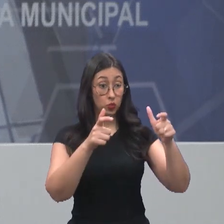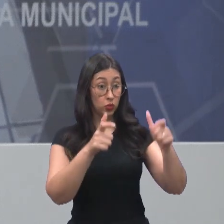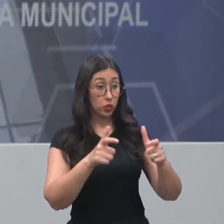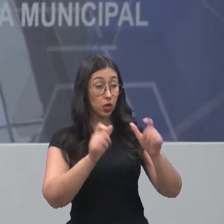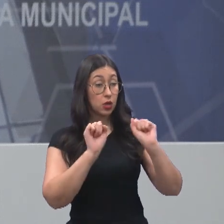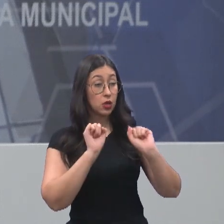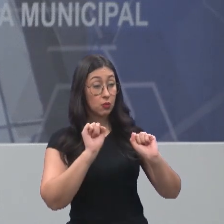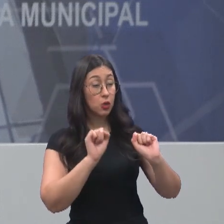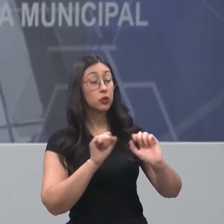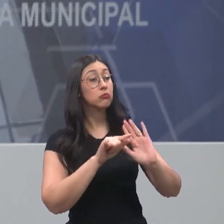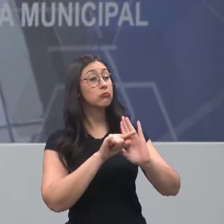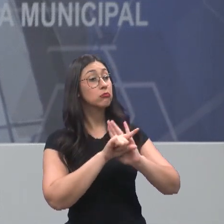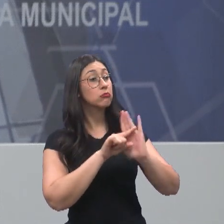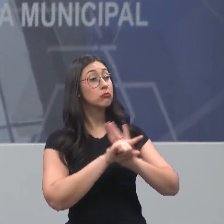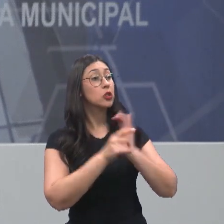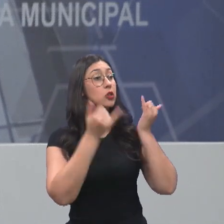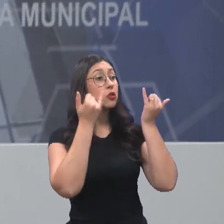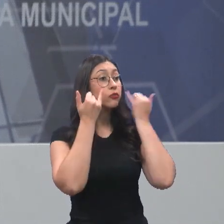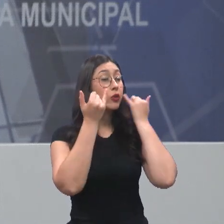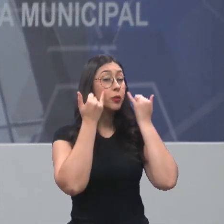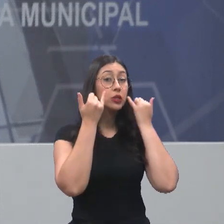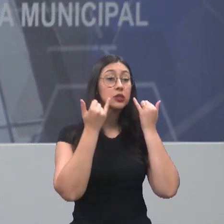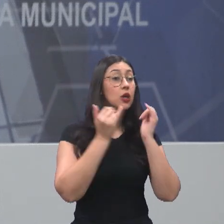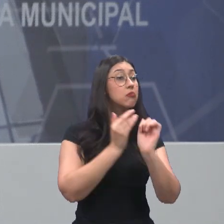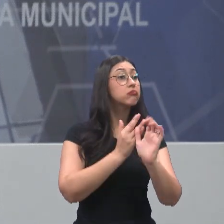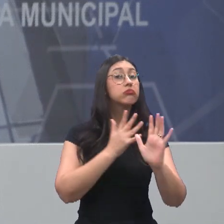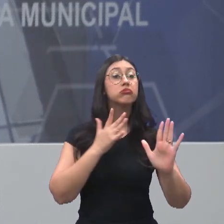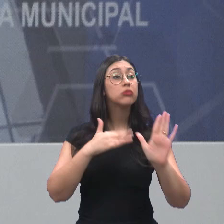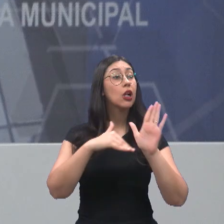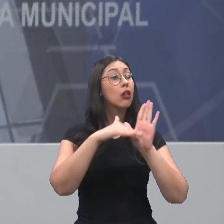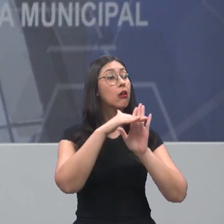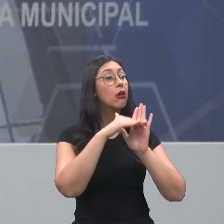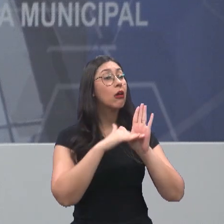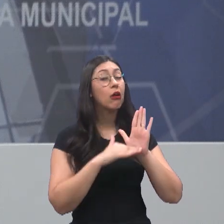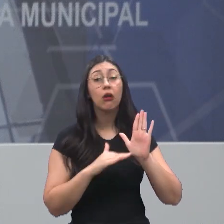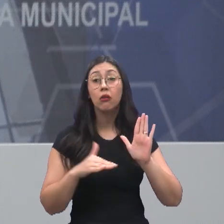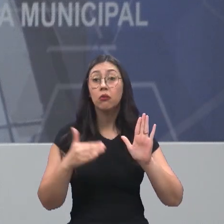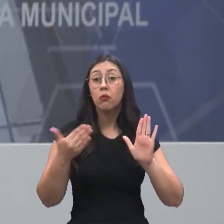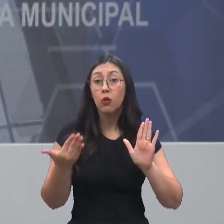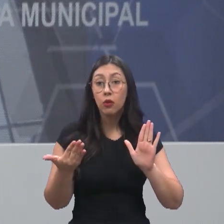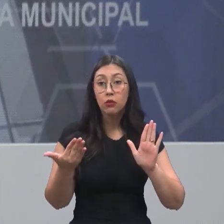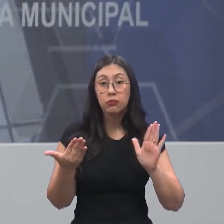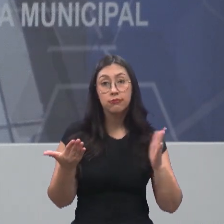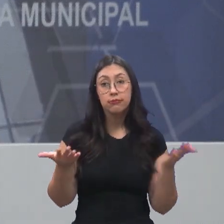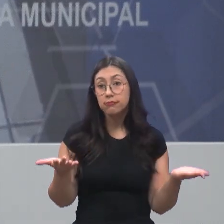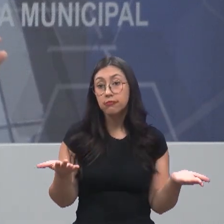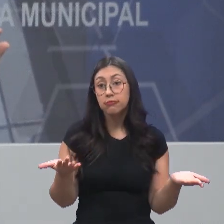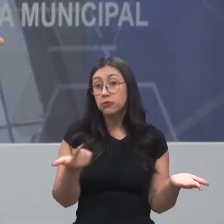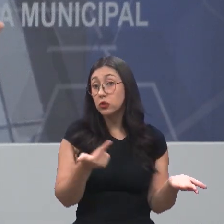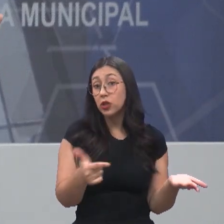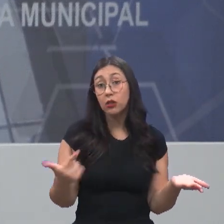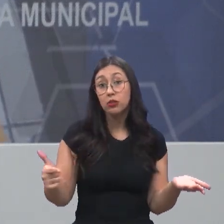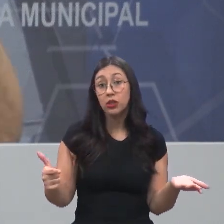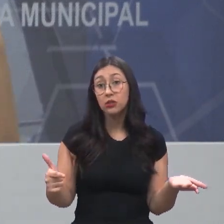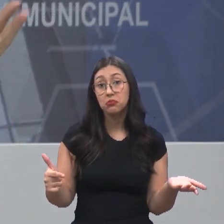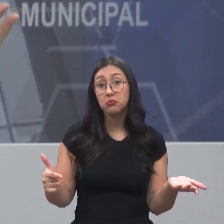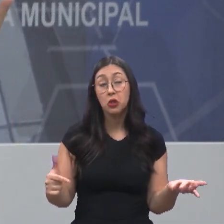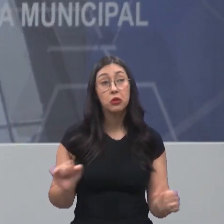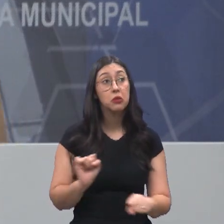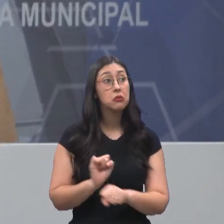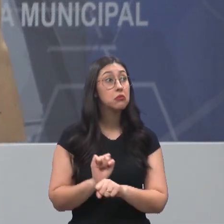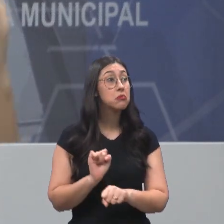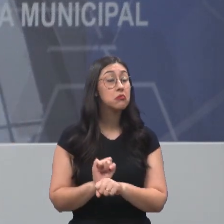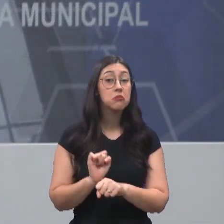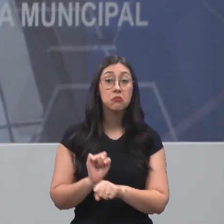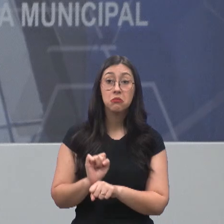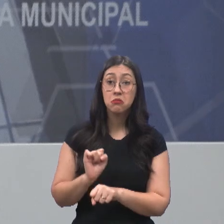saber que lugar ele está para fazer uma cirurgia, um exame, uma consulta. Ele fica à mercê de alguém, ele